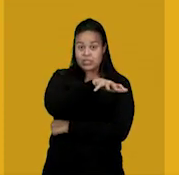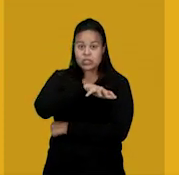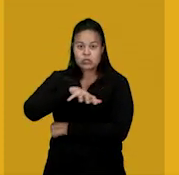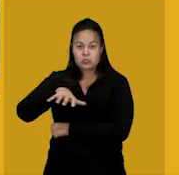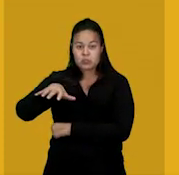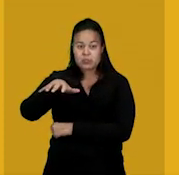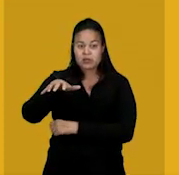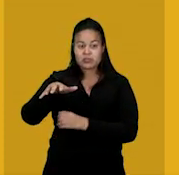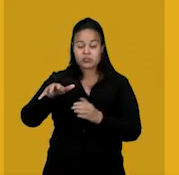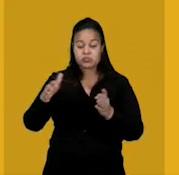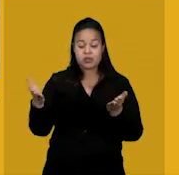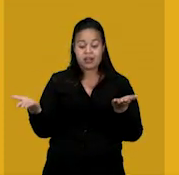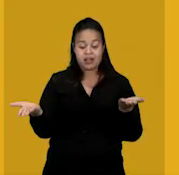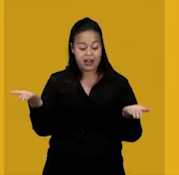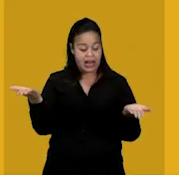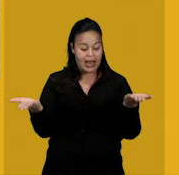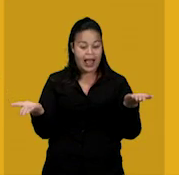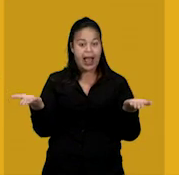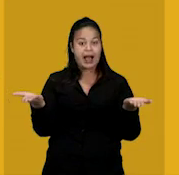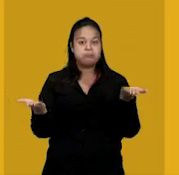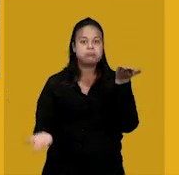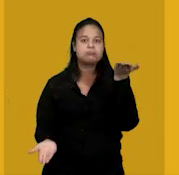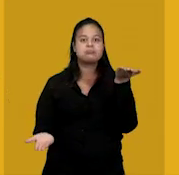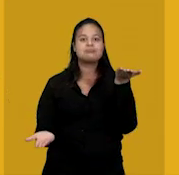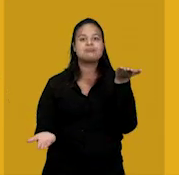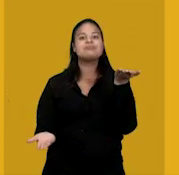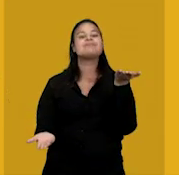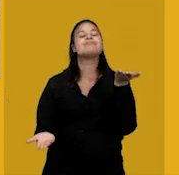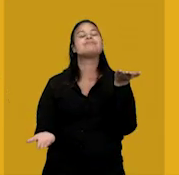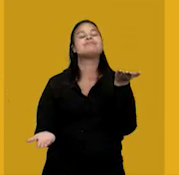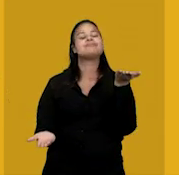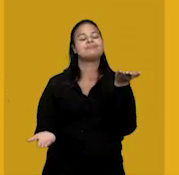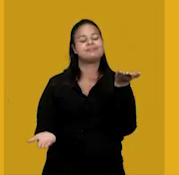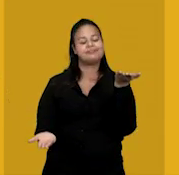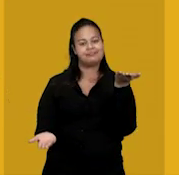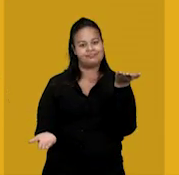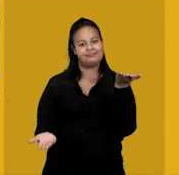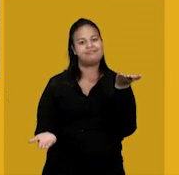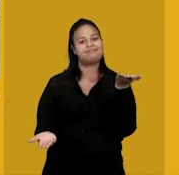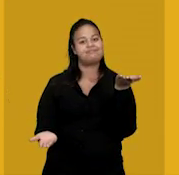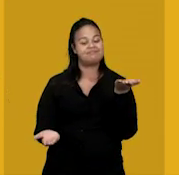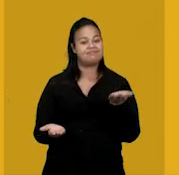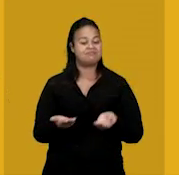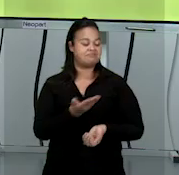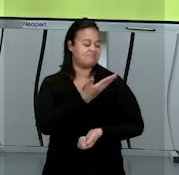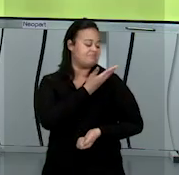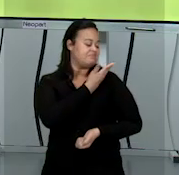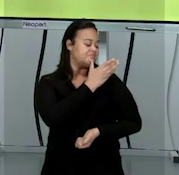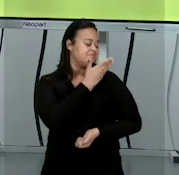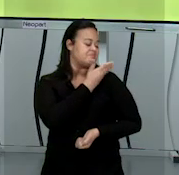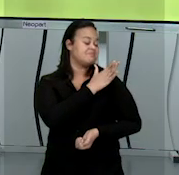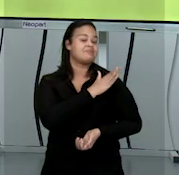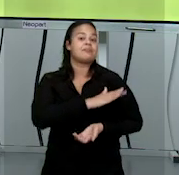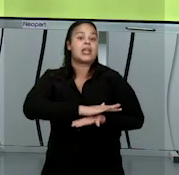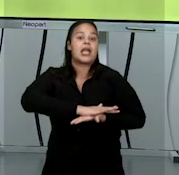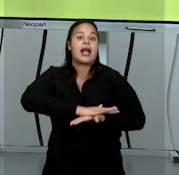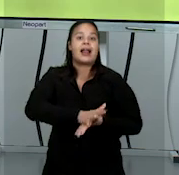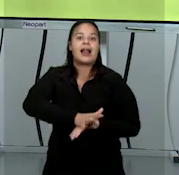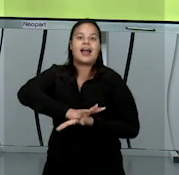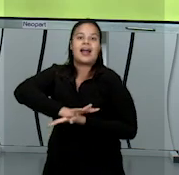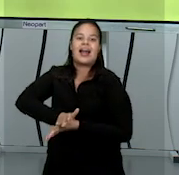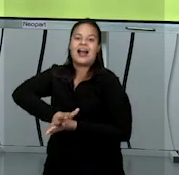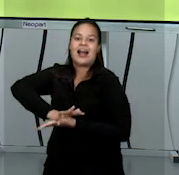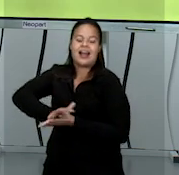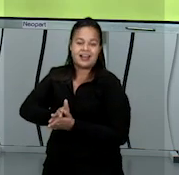entre eles é o espaço da desigualdade. É o espaço criado pelo preconceito. É o espaço criado pelo